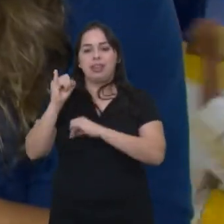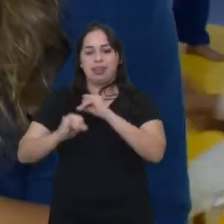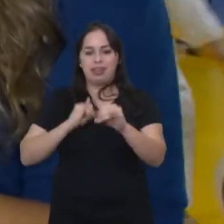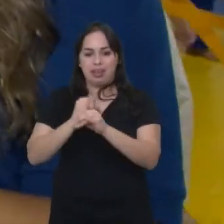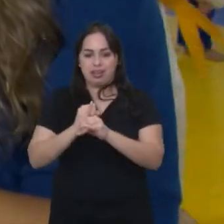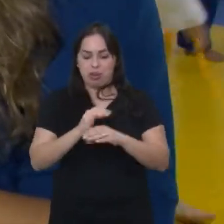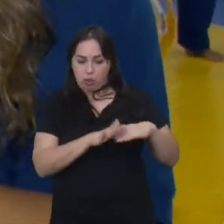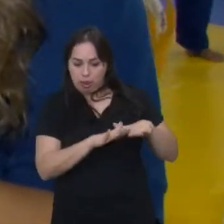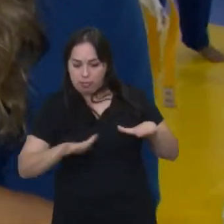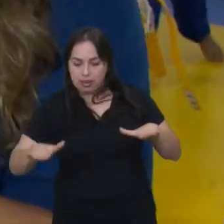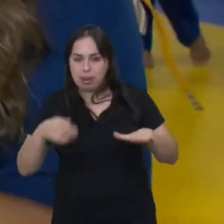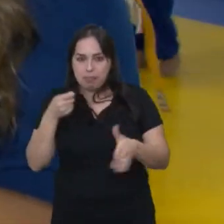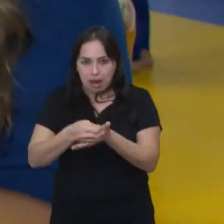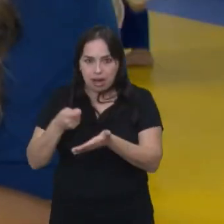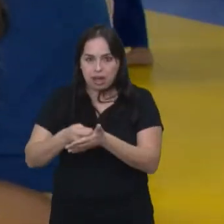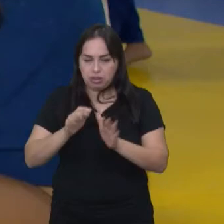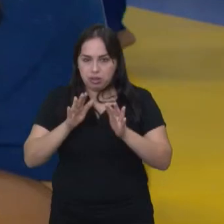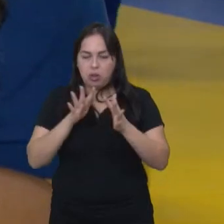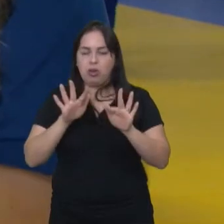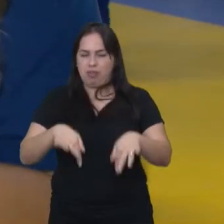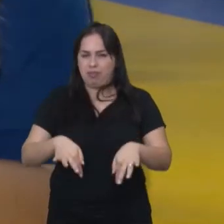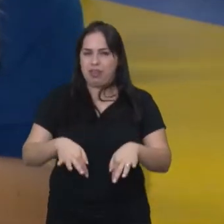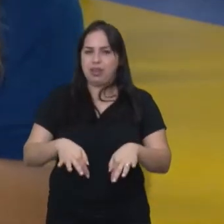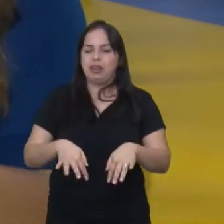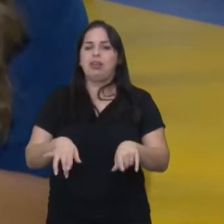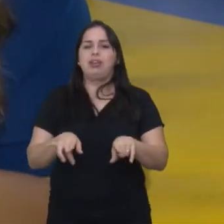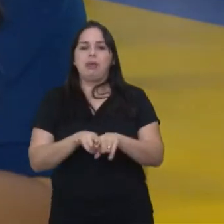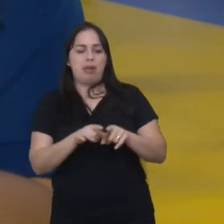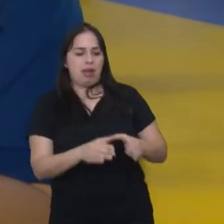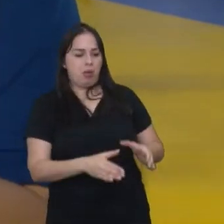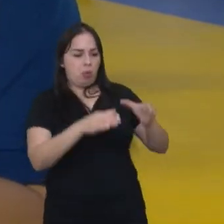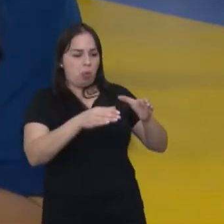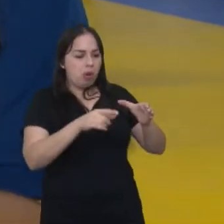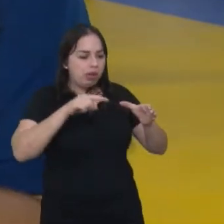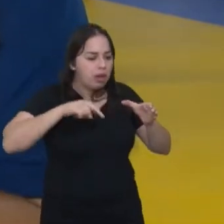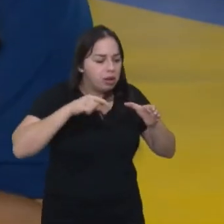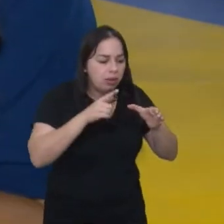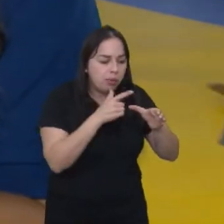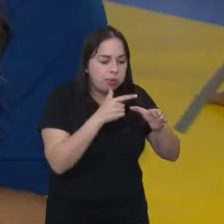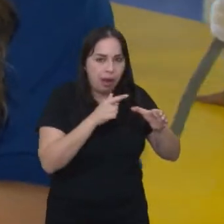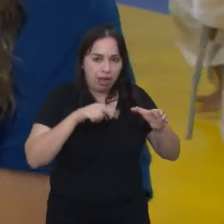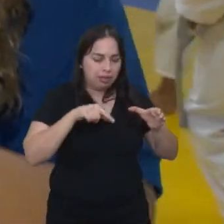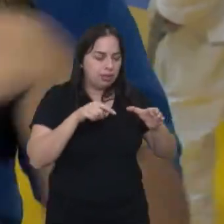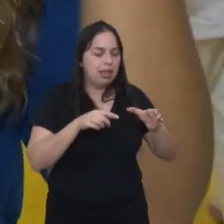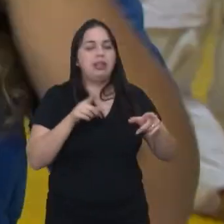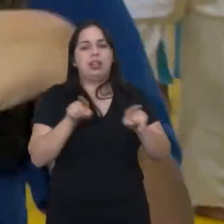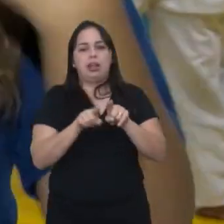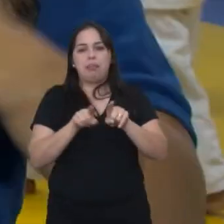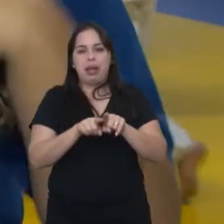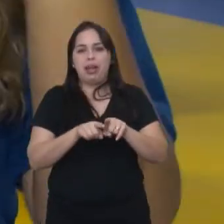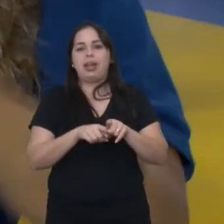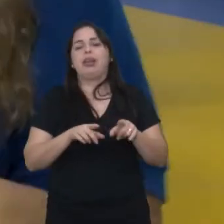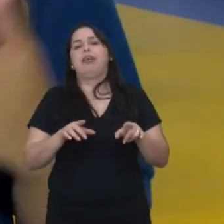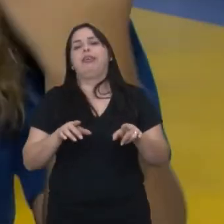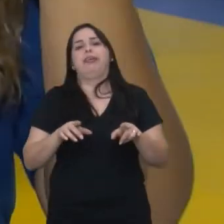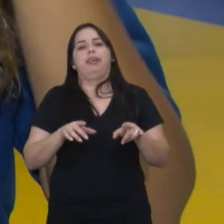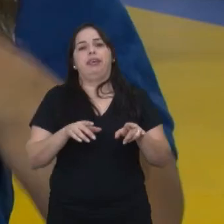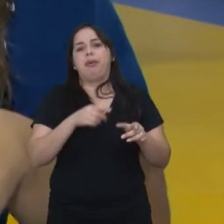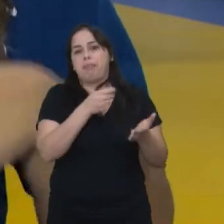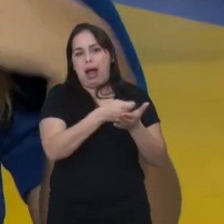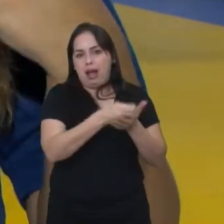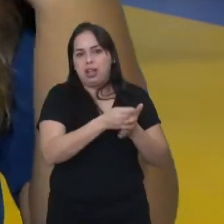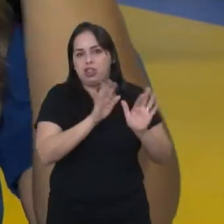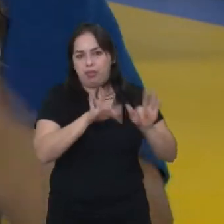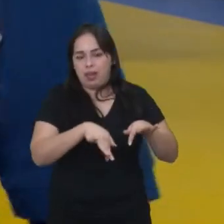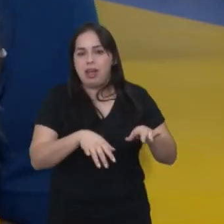o tatame a gente está terminando de pagar agora, o bebedouro também, acho que é a última parcela. E a gente foi pagando, fazendo